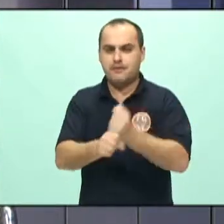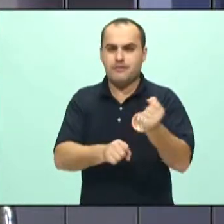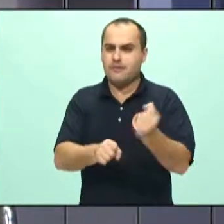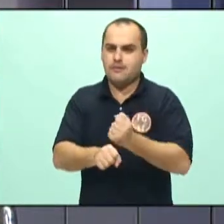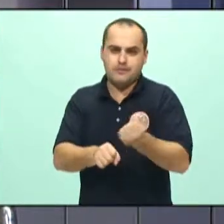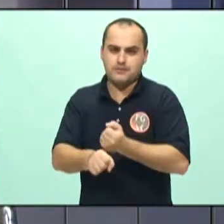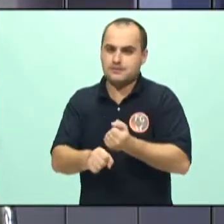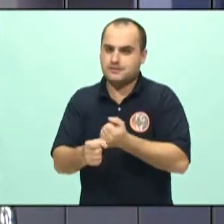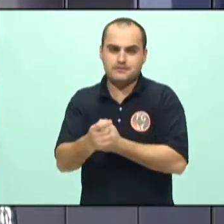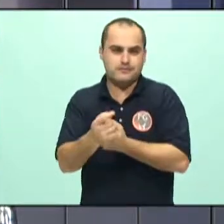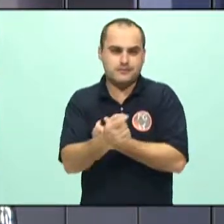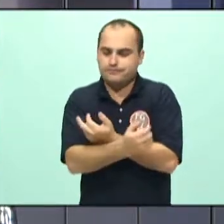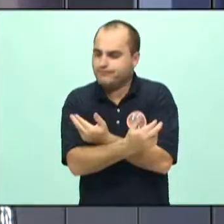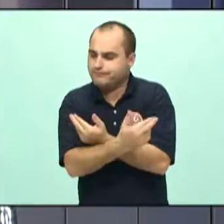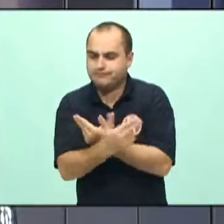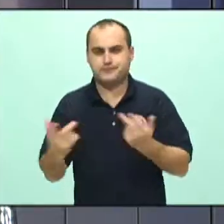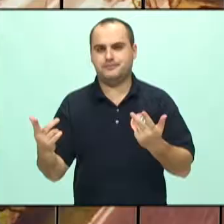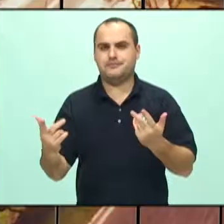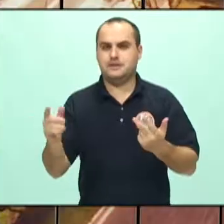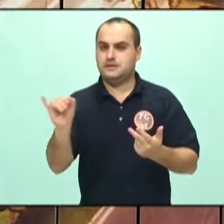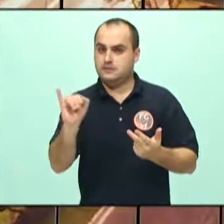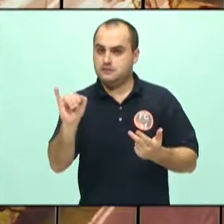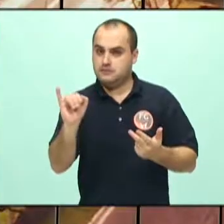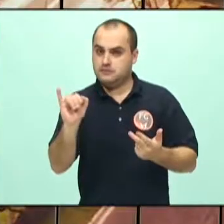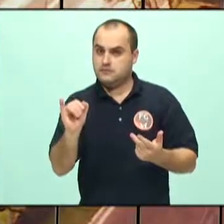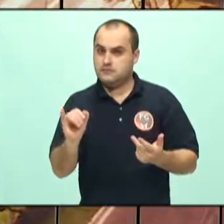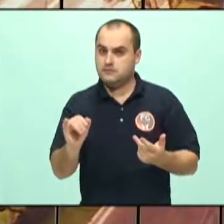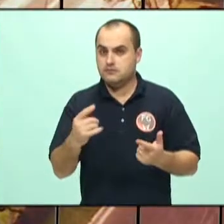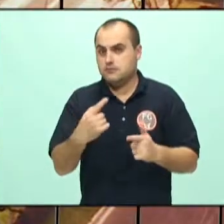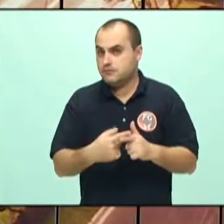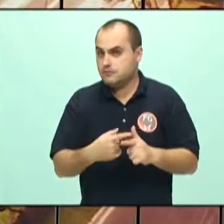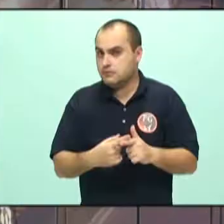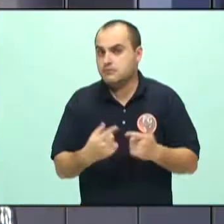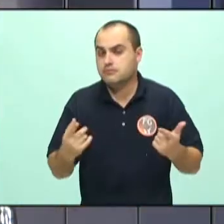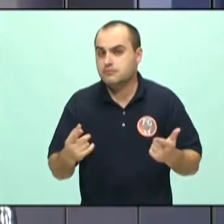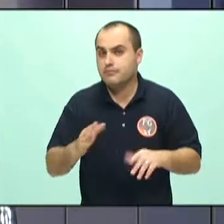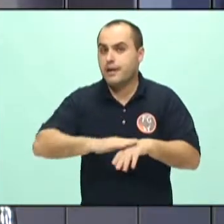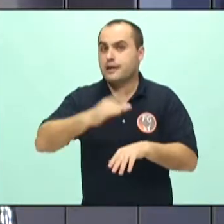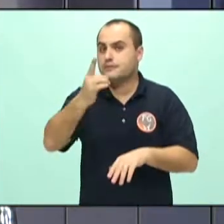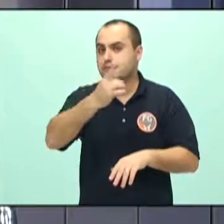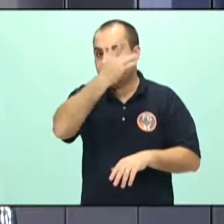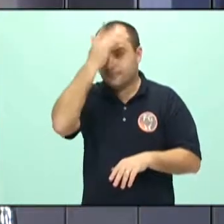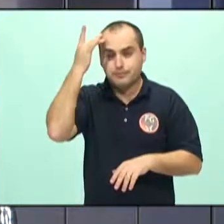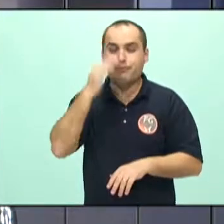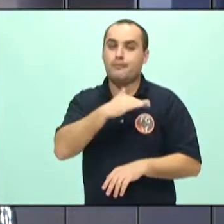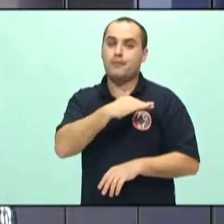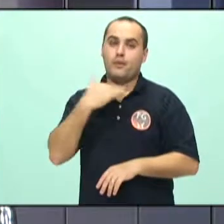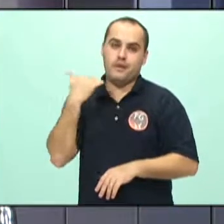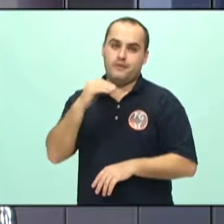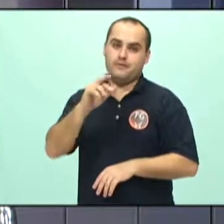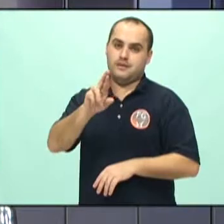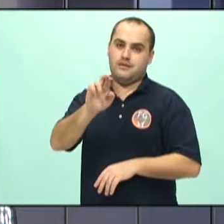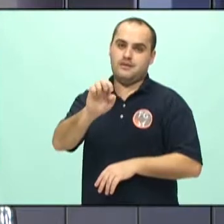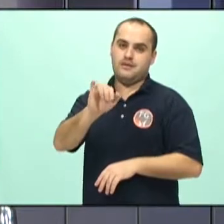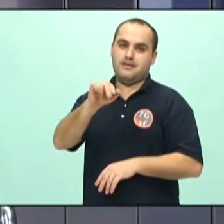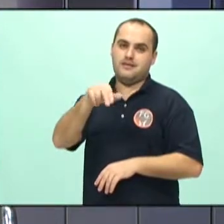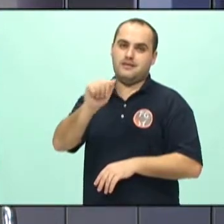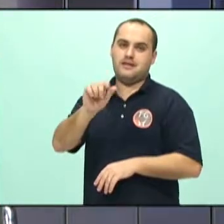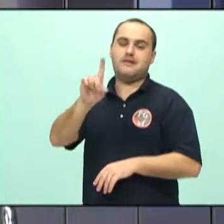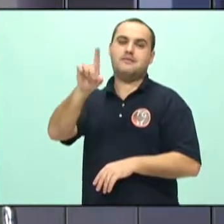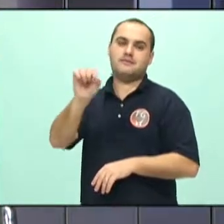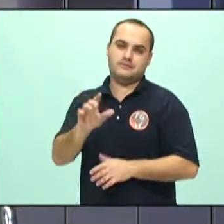governo aqui em Itajaí. Primeiro, por uma questão de vidas. Nós tivemos recentemente mais uma morte na Reinaldo Schmitthausen. Então, a via portuária nós deixaríamos uma